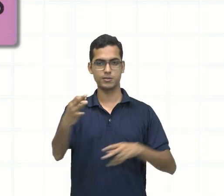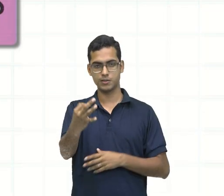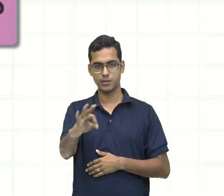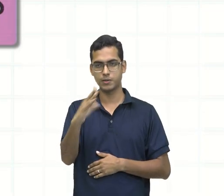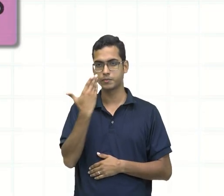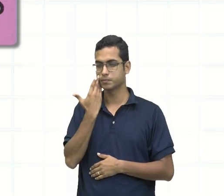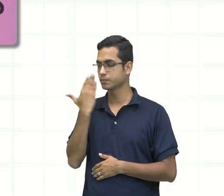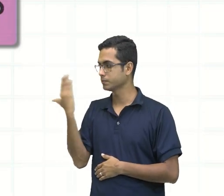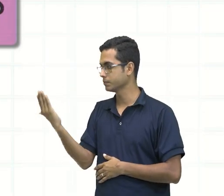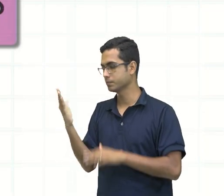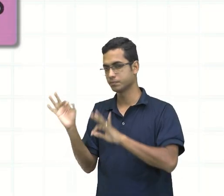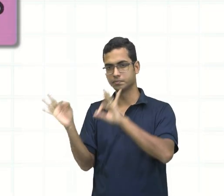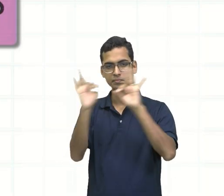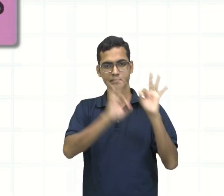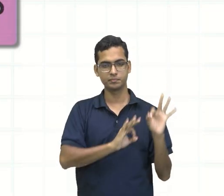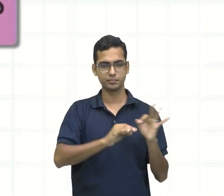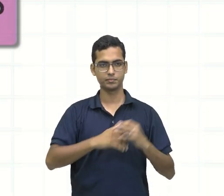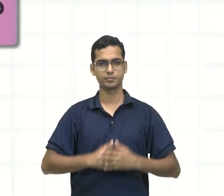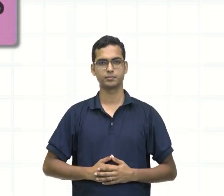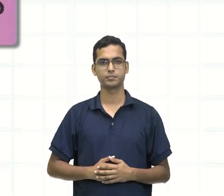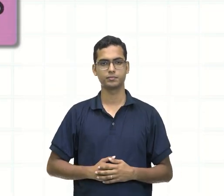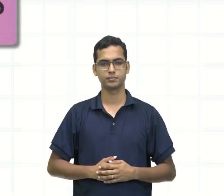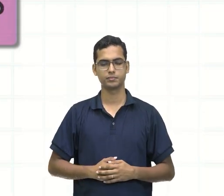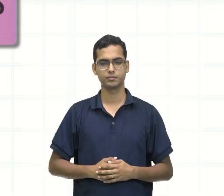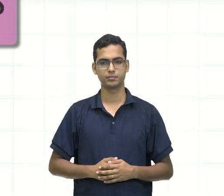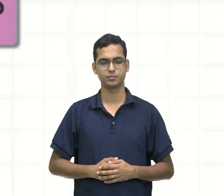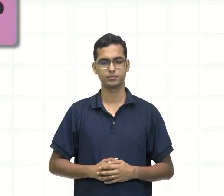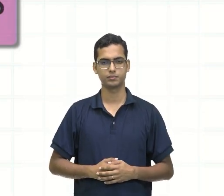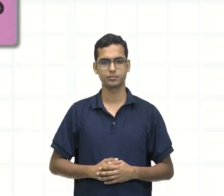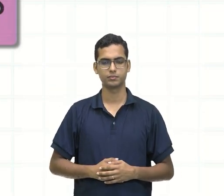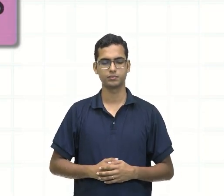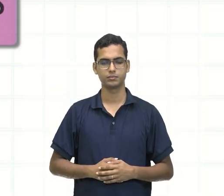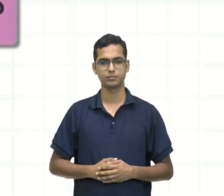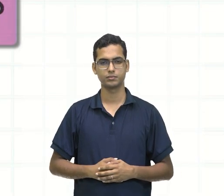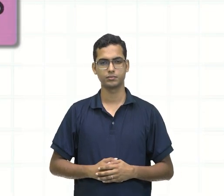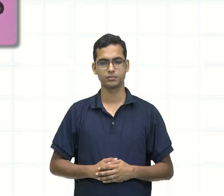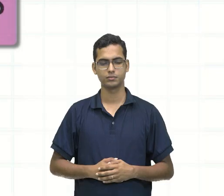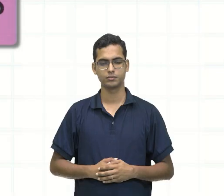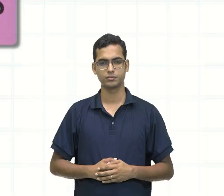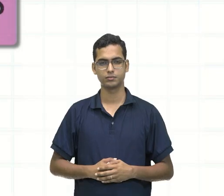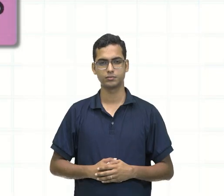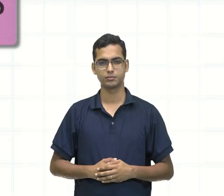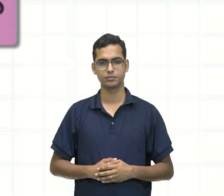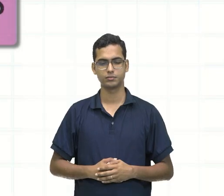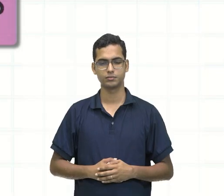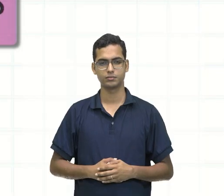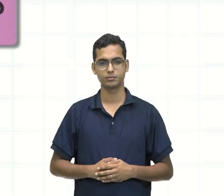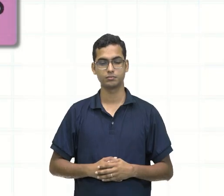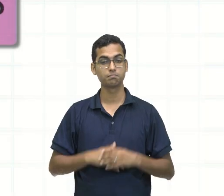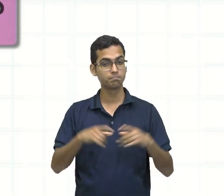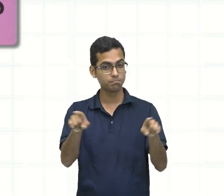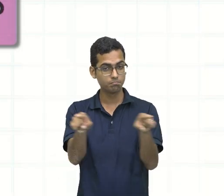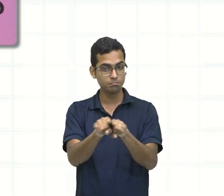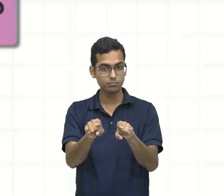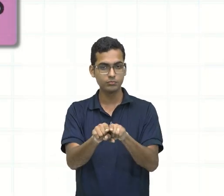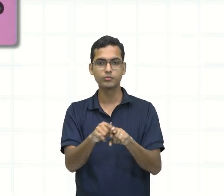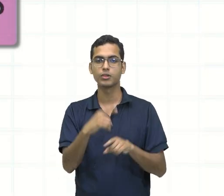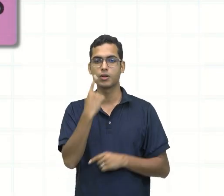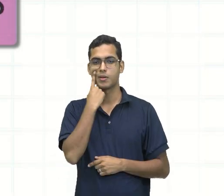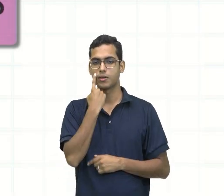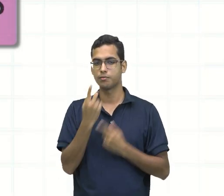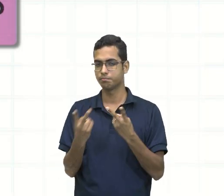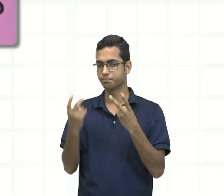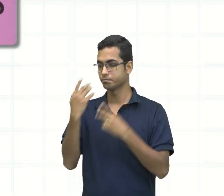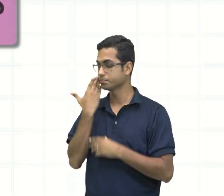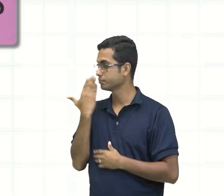the cinema, né, na Inglaterra e Grã-Bretanha, região. E nos Estados Unidos, the